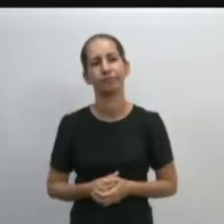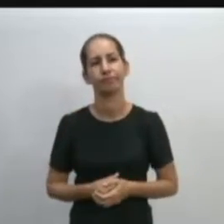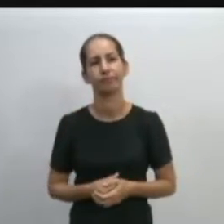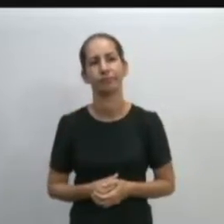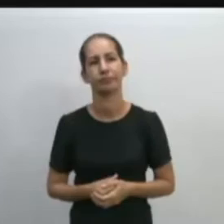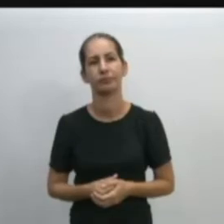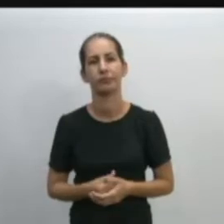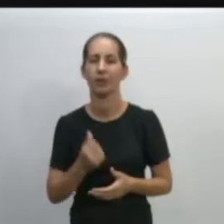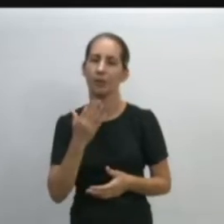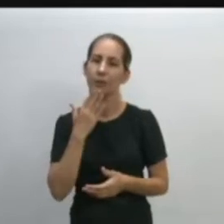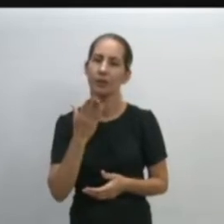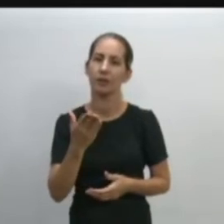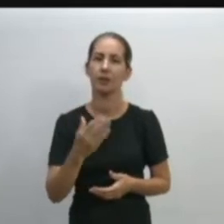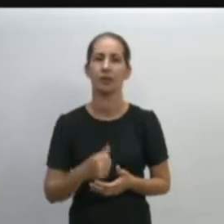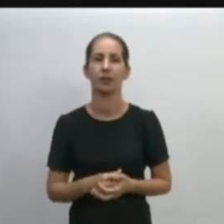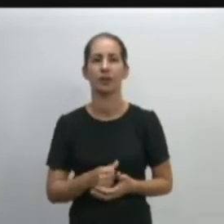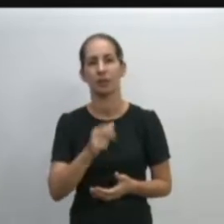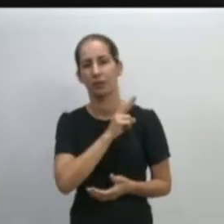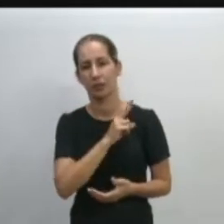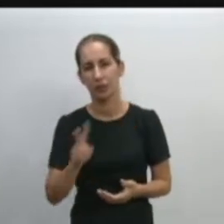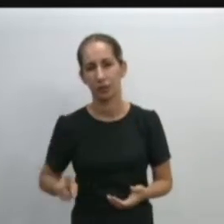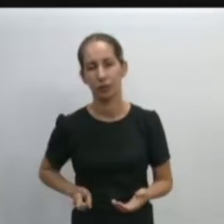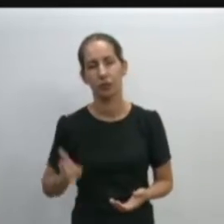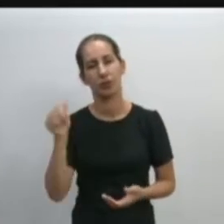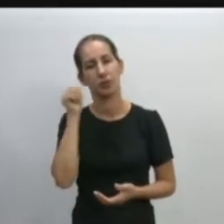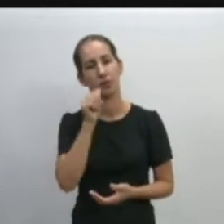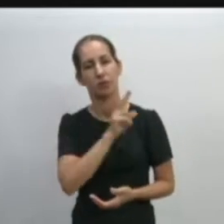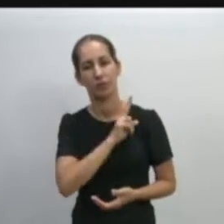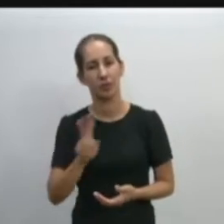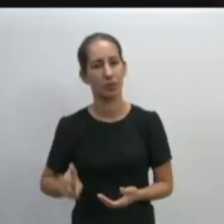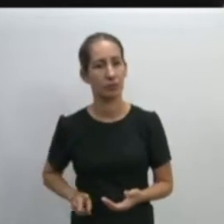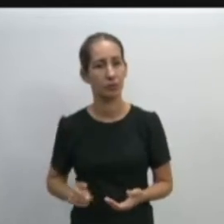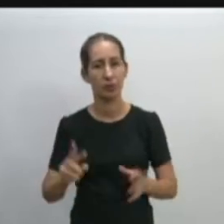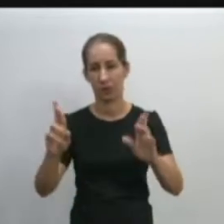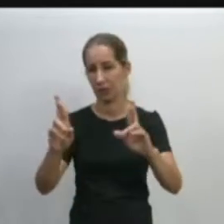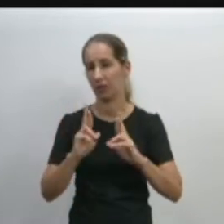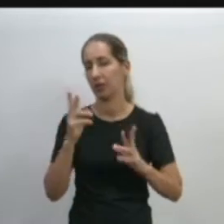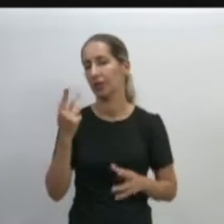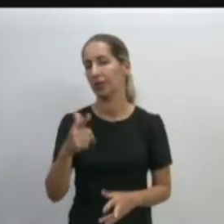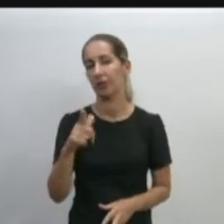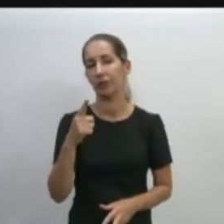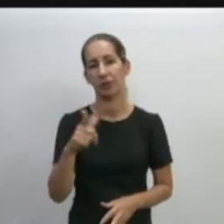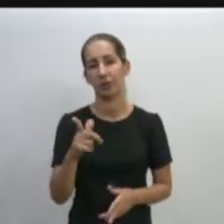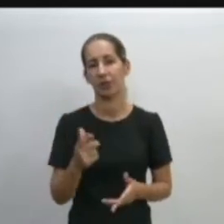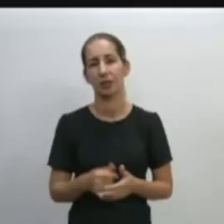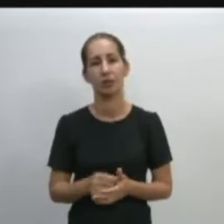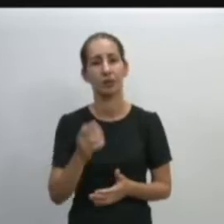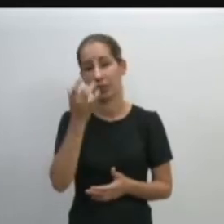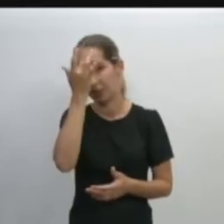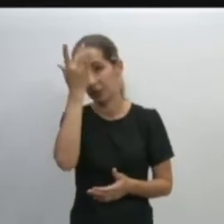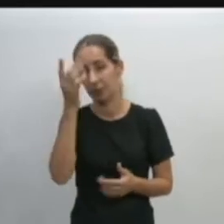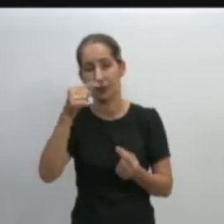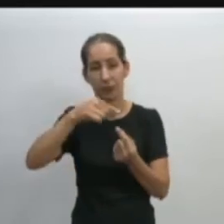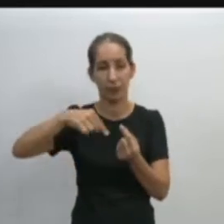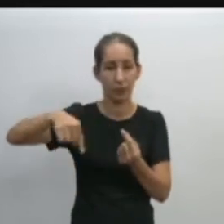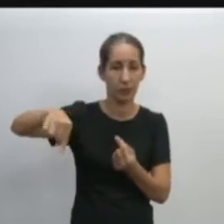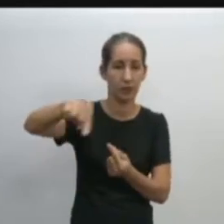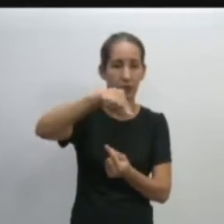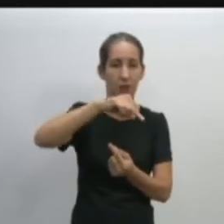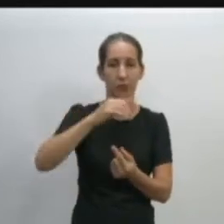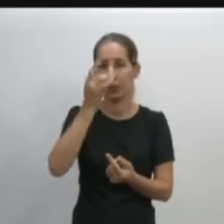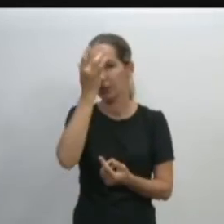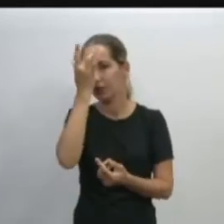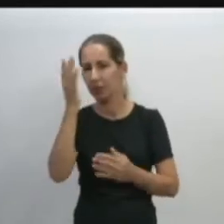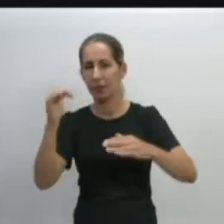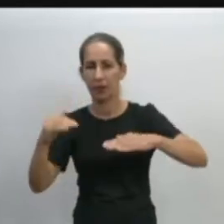gente solicitar como vereadores, vereadoras, e a gente não ter o atendimento, né, de simples rotatórias, a simples